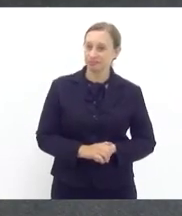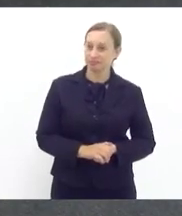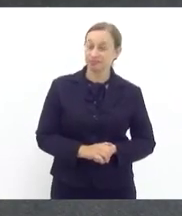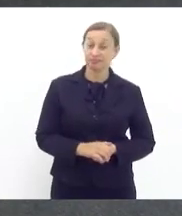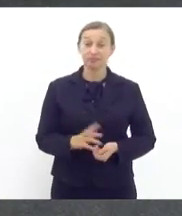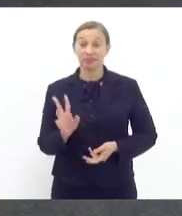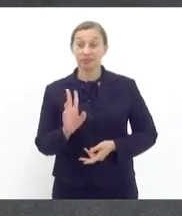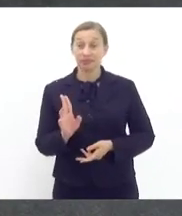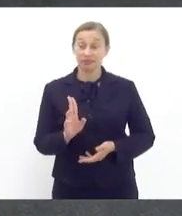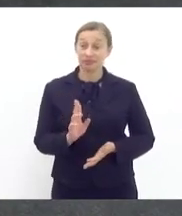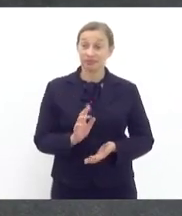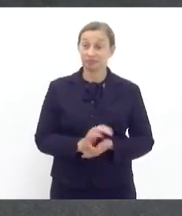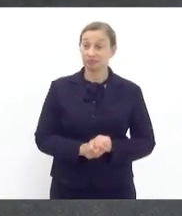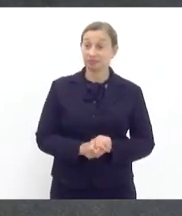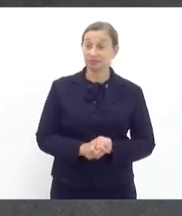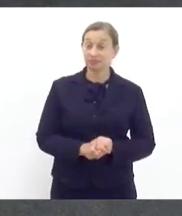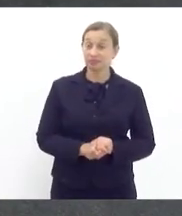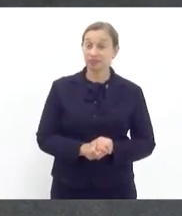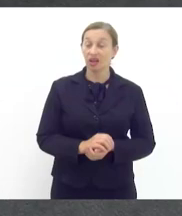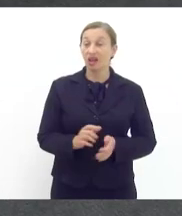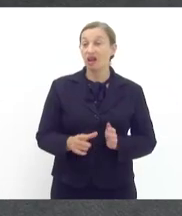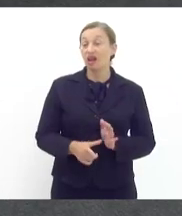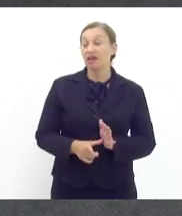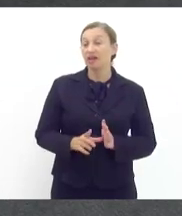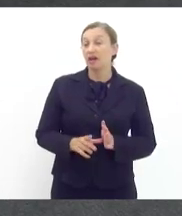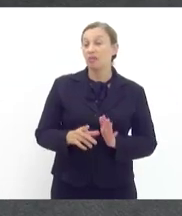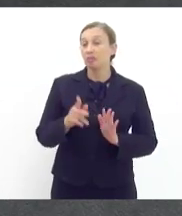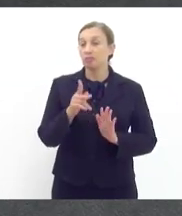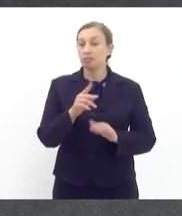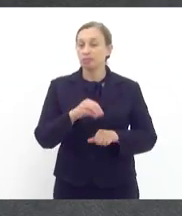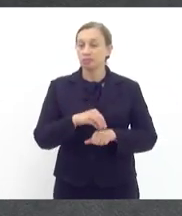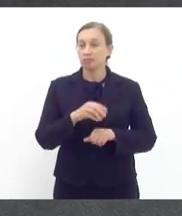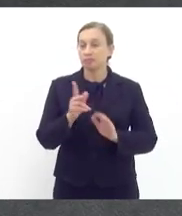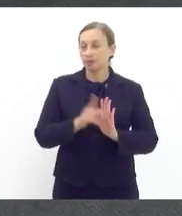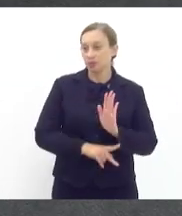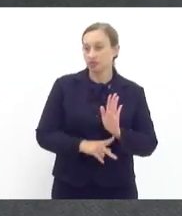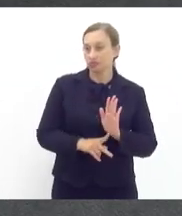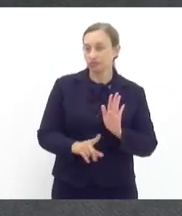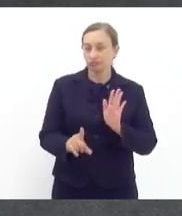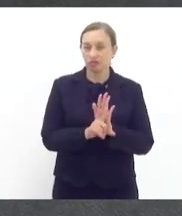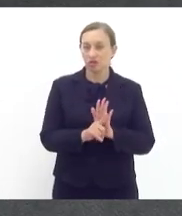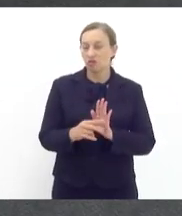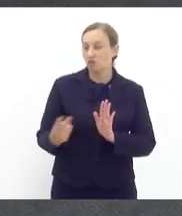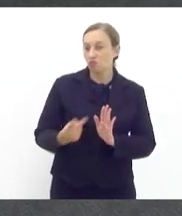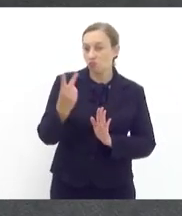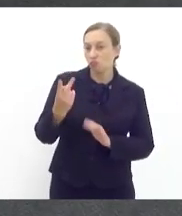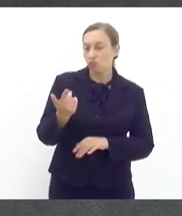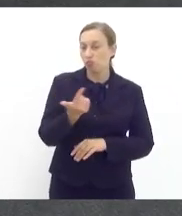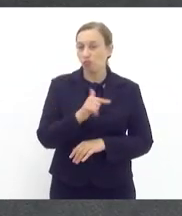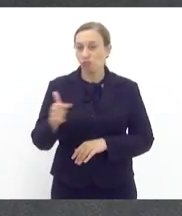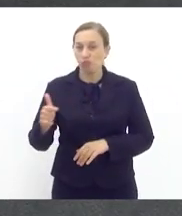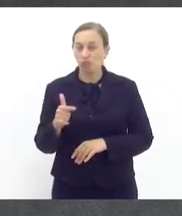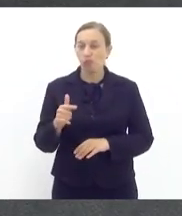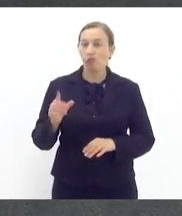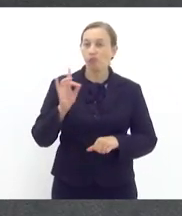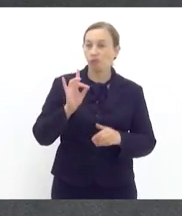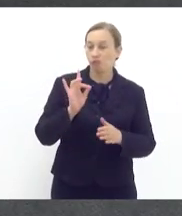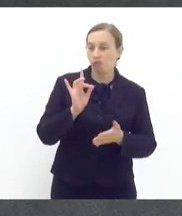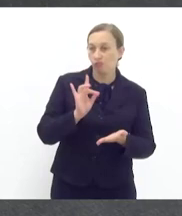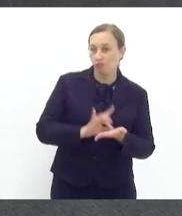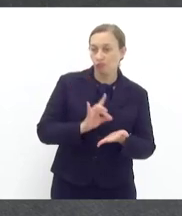é chamada do anteprojeto de lei não tem absolutamente nenhum valor porque a verdadeira mensagem